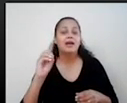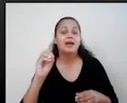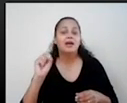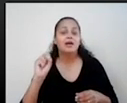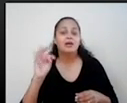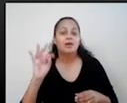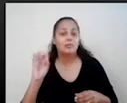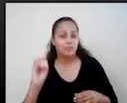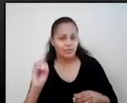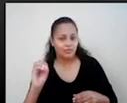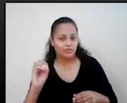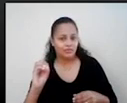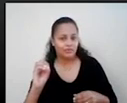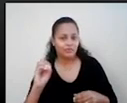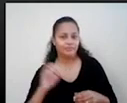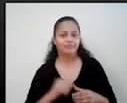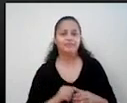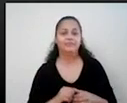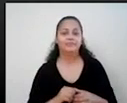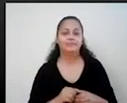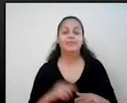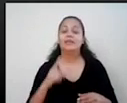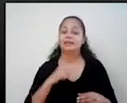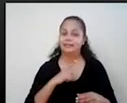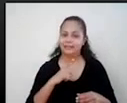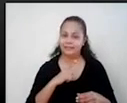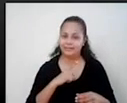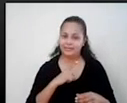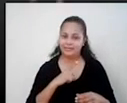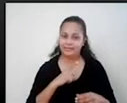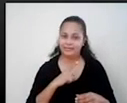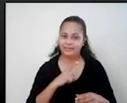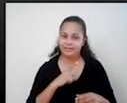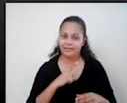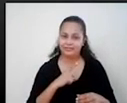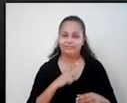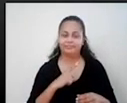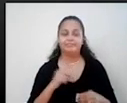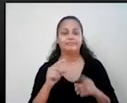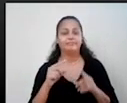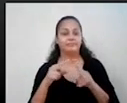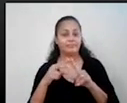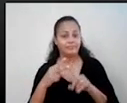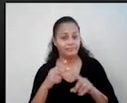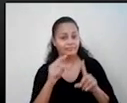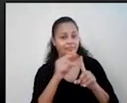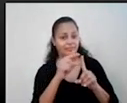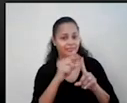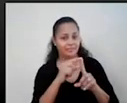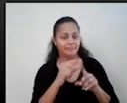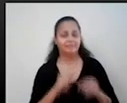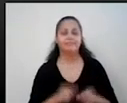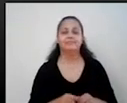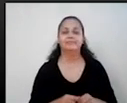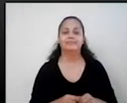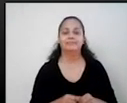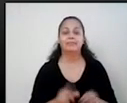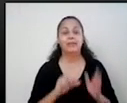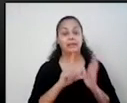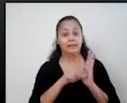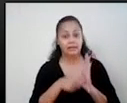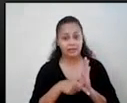um aposto de Emojipedia. Então, eu tenho aí Wikipedia e Emojipedia, tá?